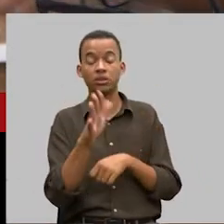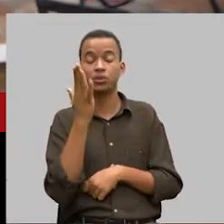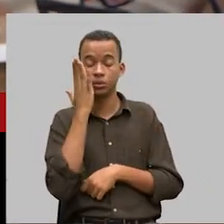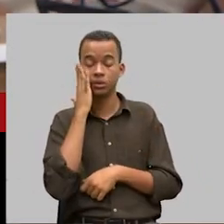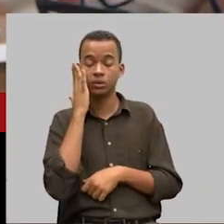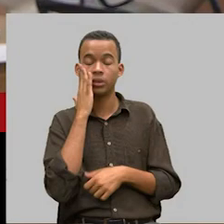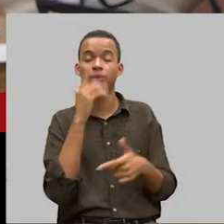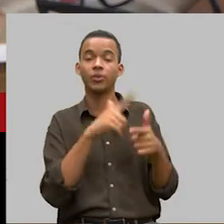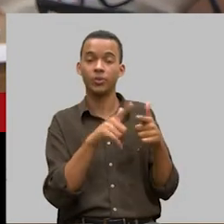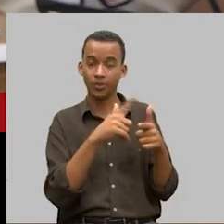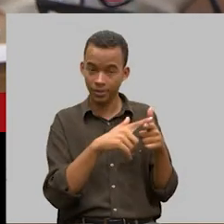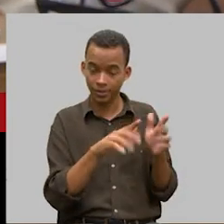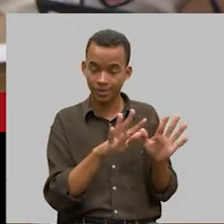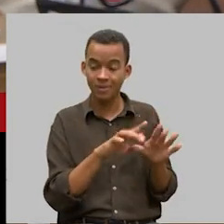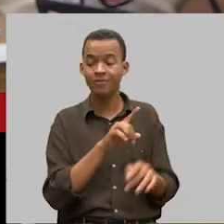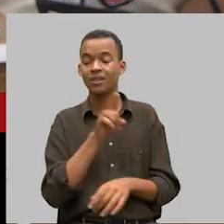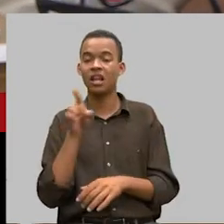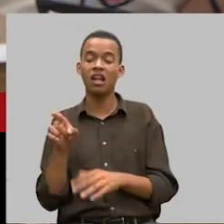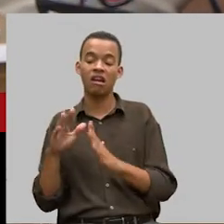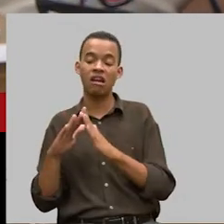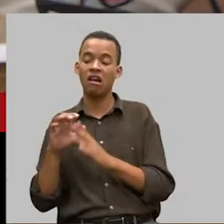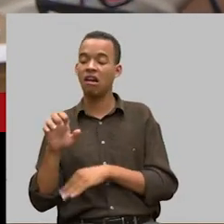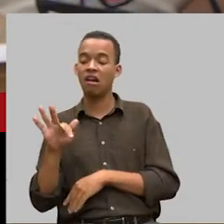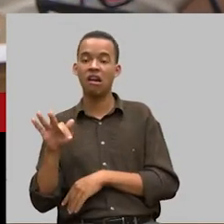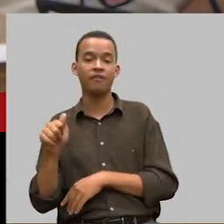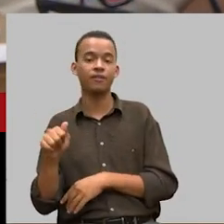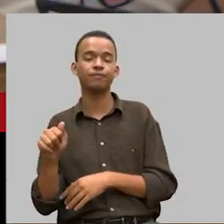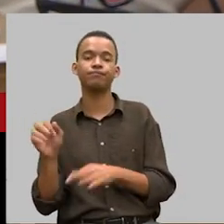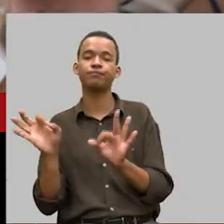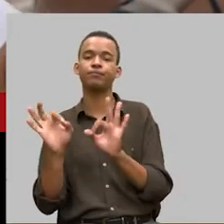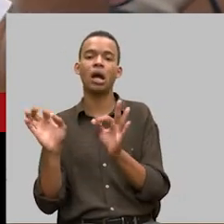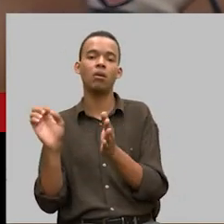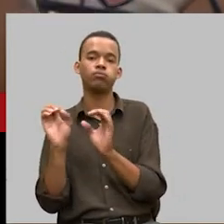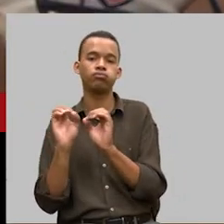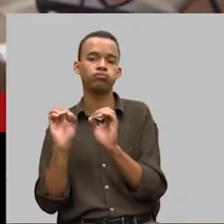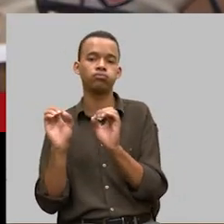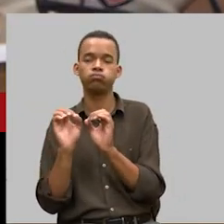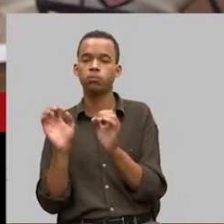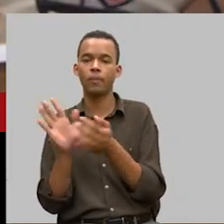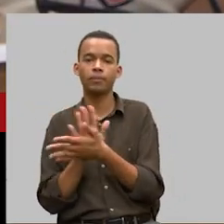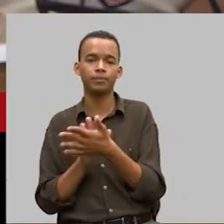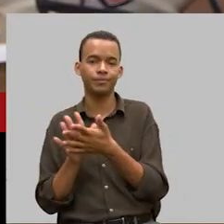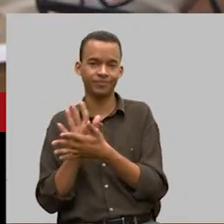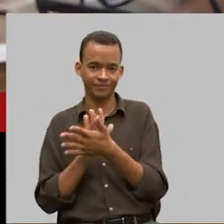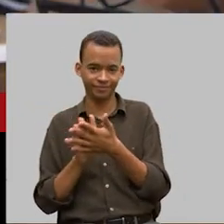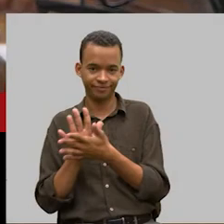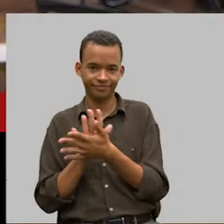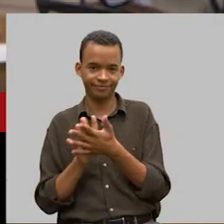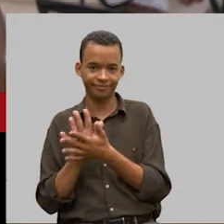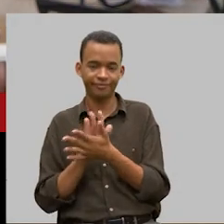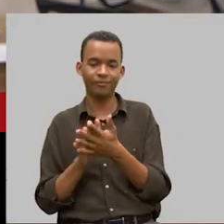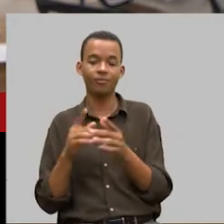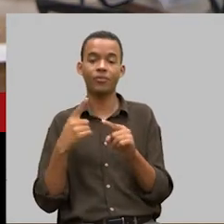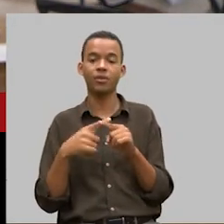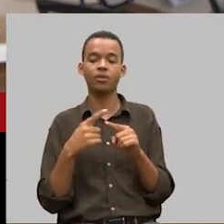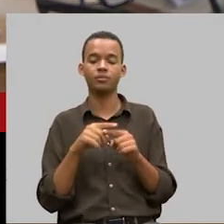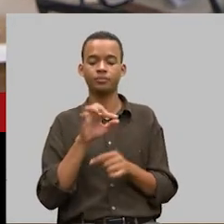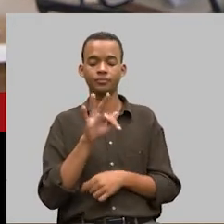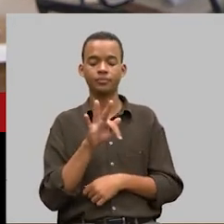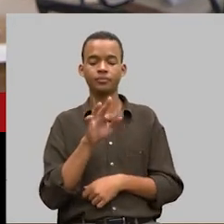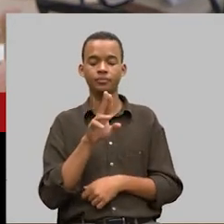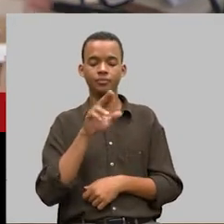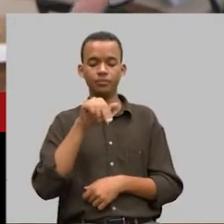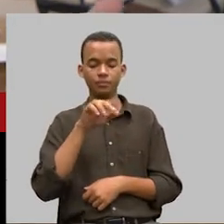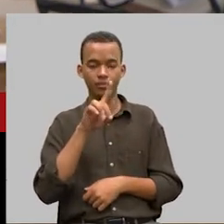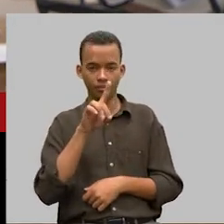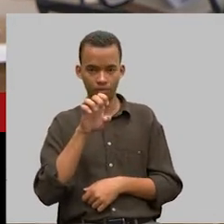nem isso a gente tem essa é a verdade nem isso por é repassado um valor da fonte do fundeb que é para tudo